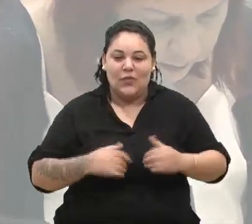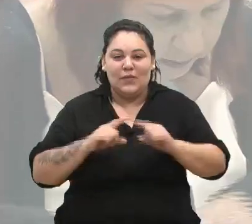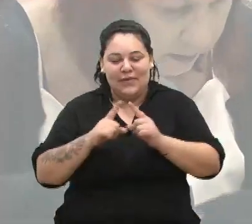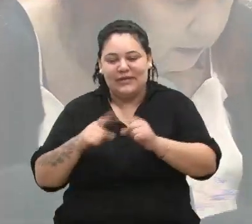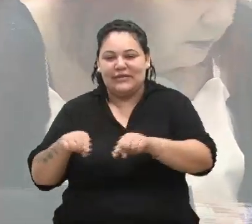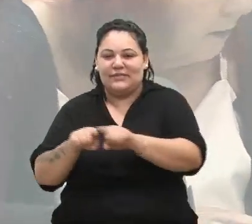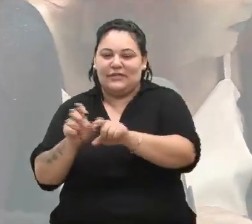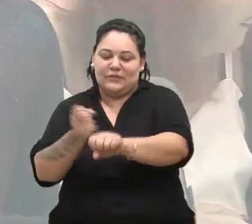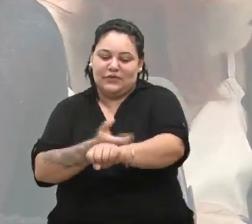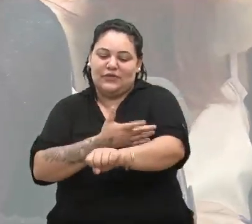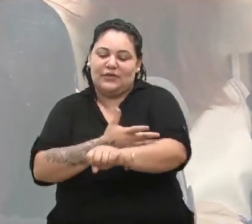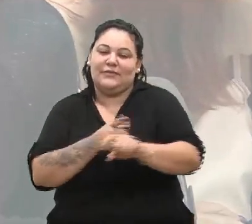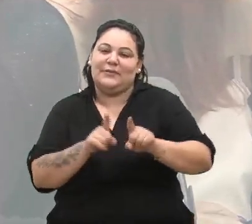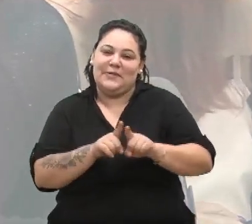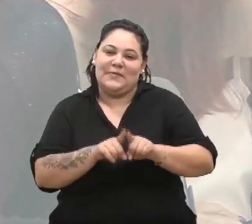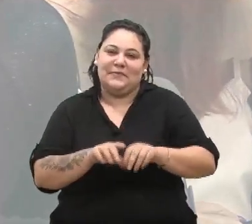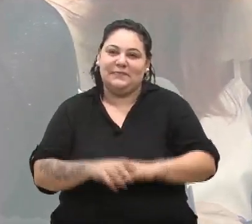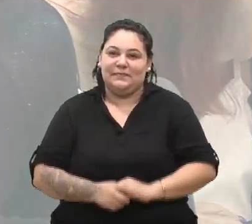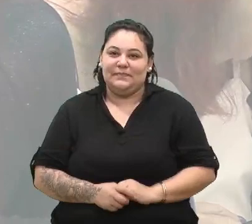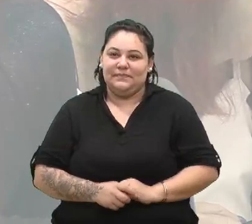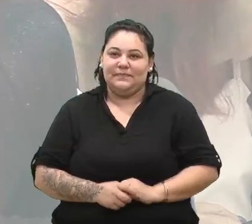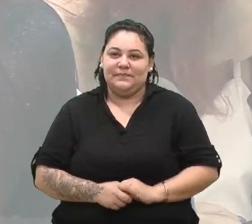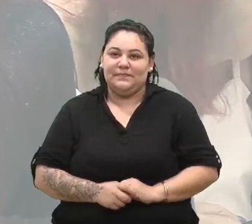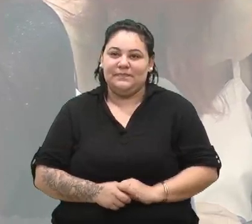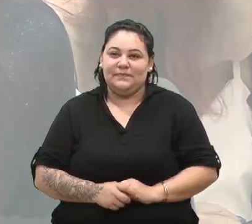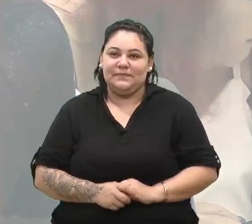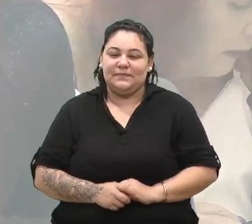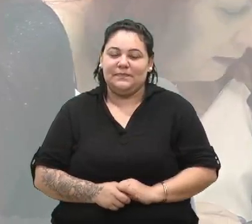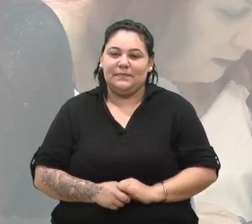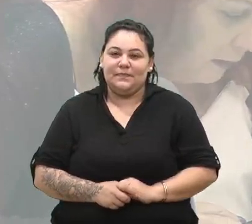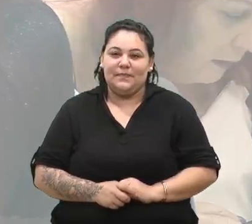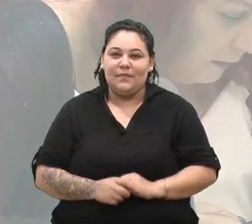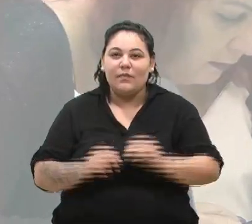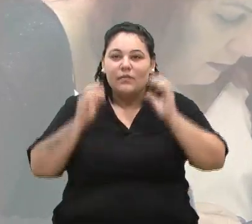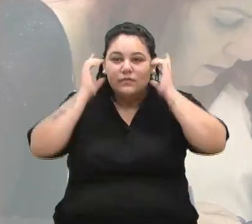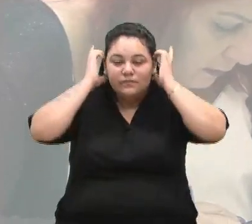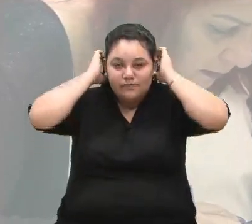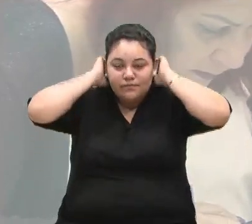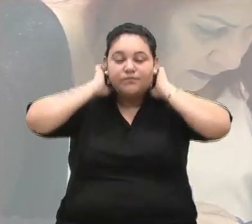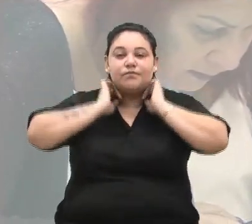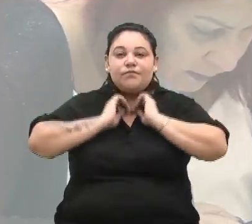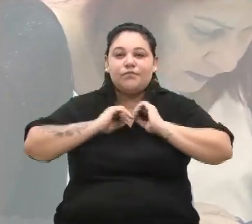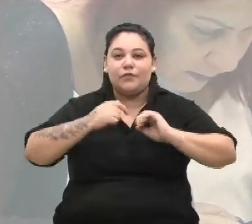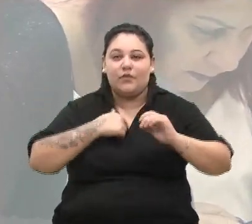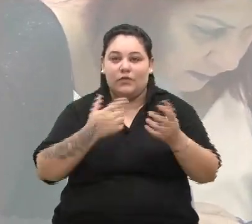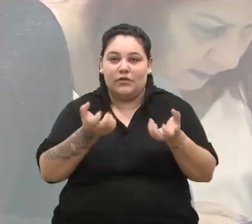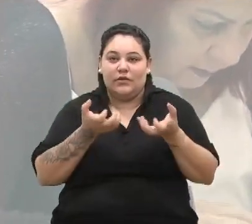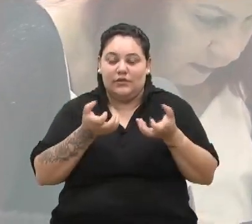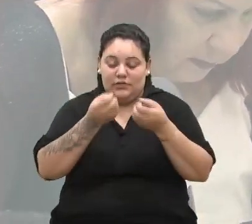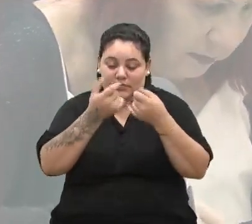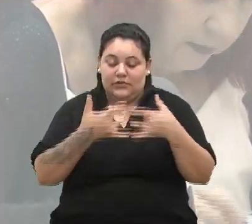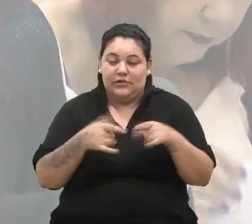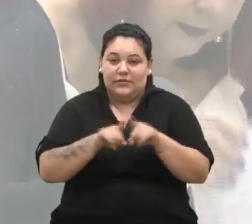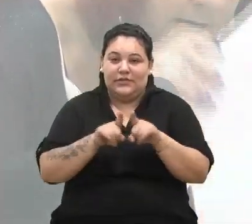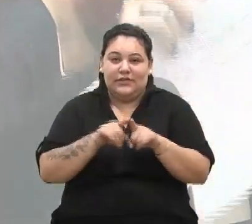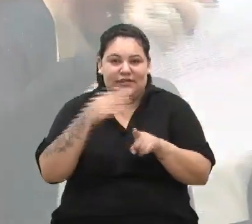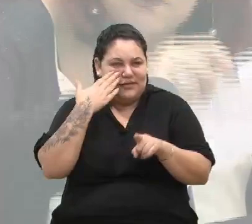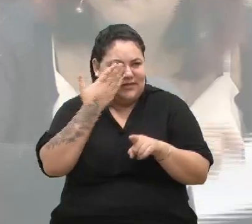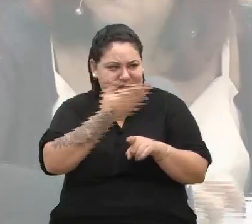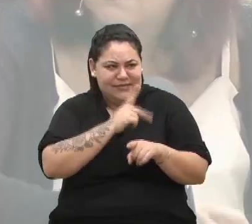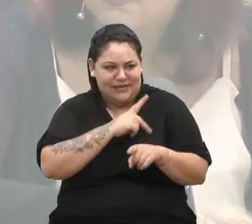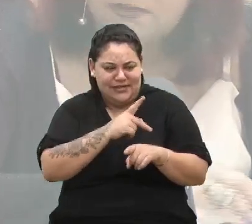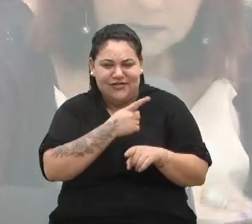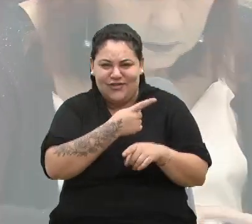emocional. Eu quero dizer que aqui, eu sei que, inclusive, a senhora presidente, eu acho que